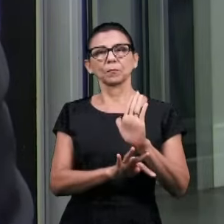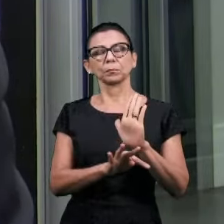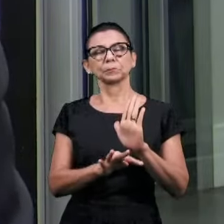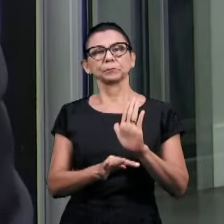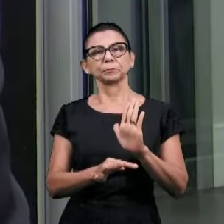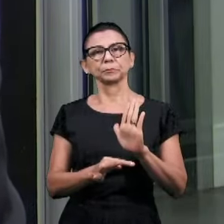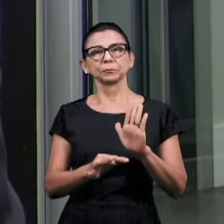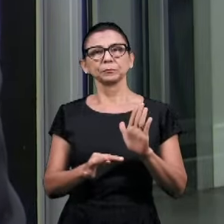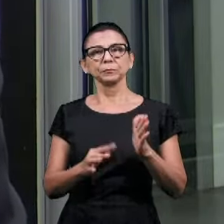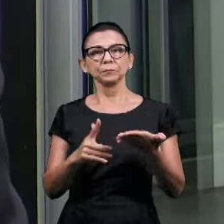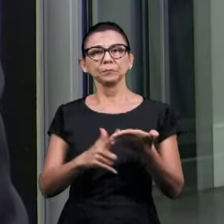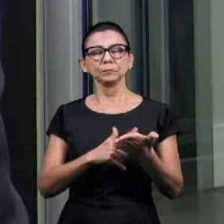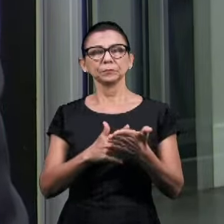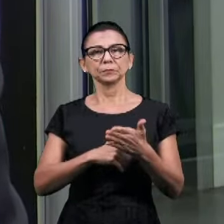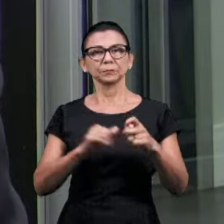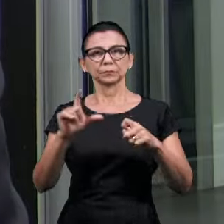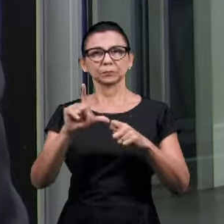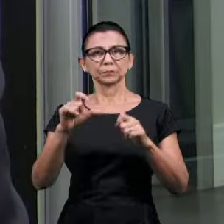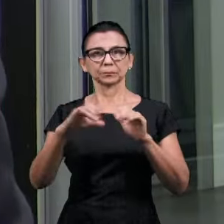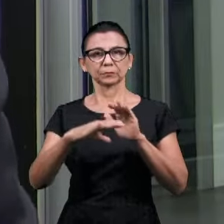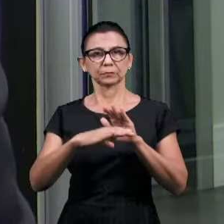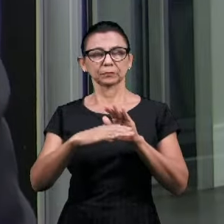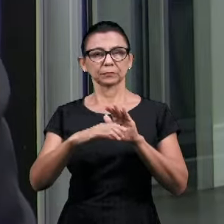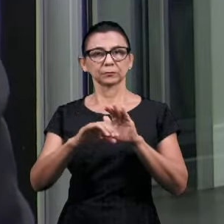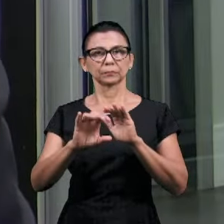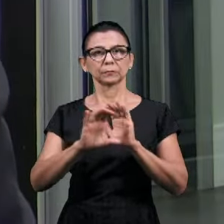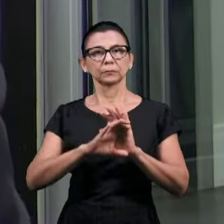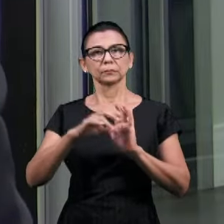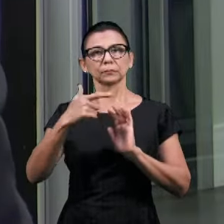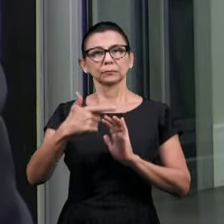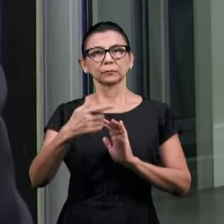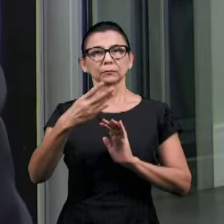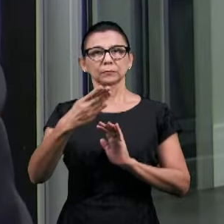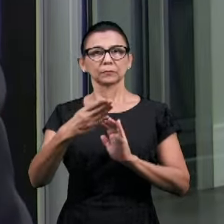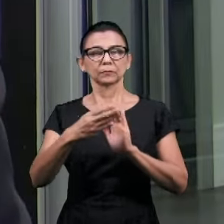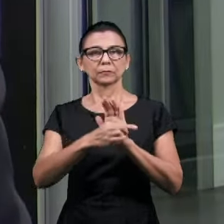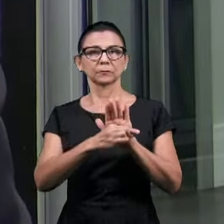em Lucas, capítulo 24, verso 49, né?